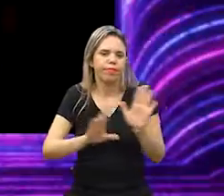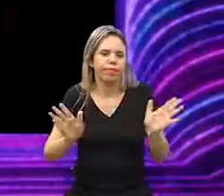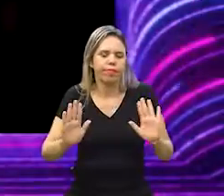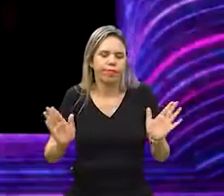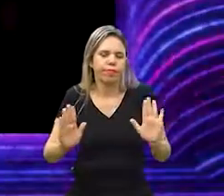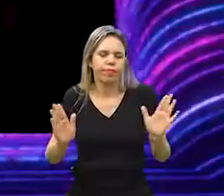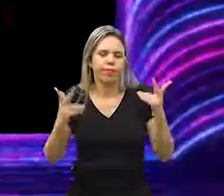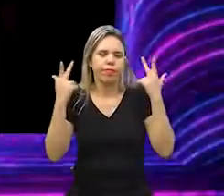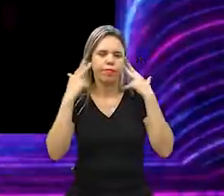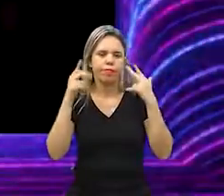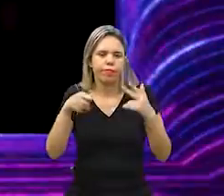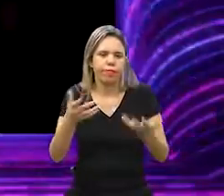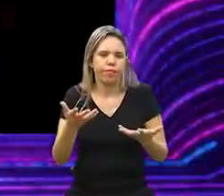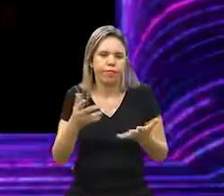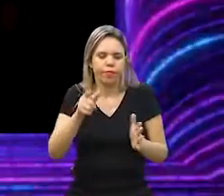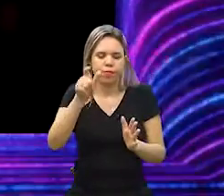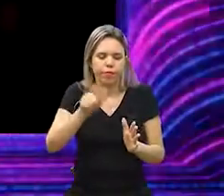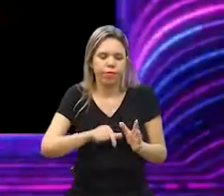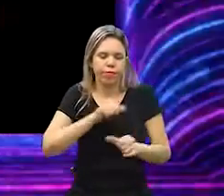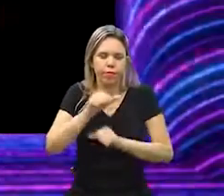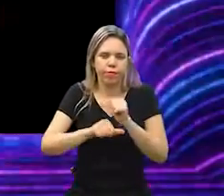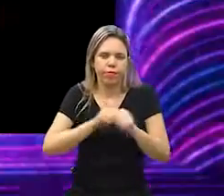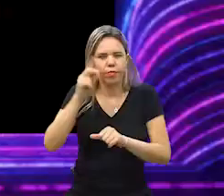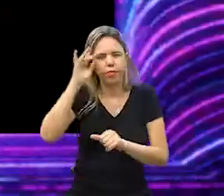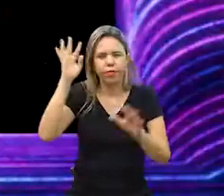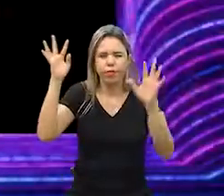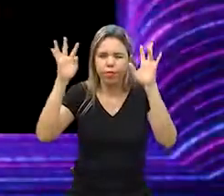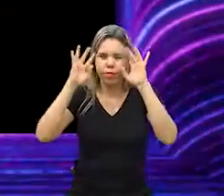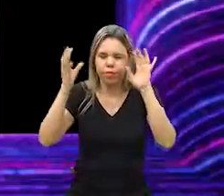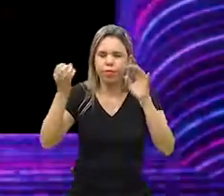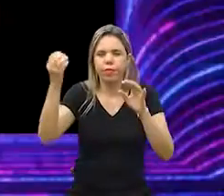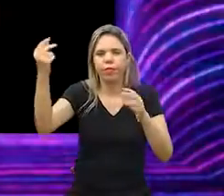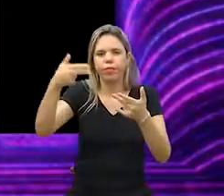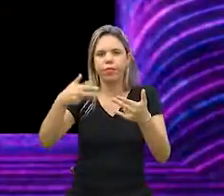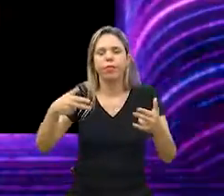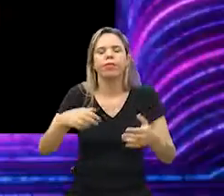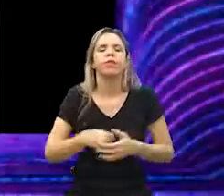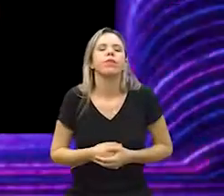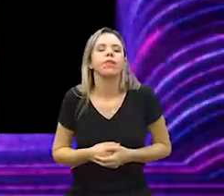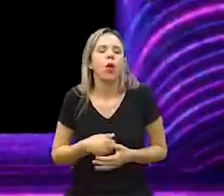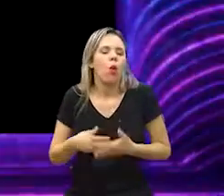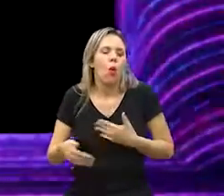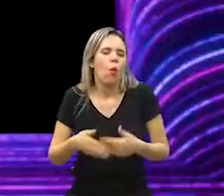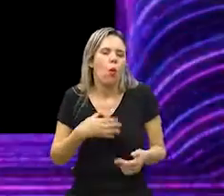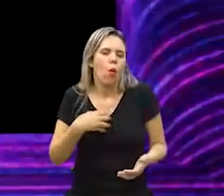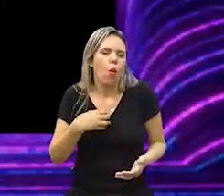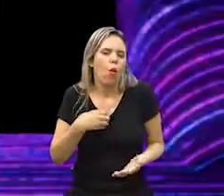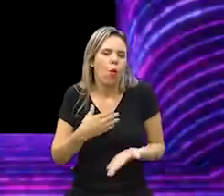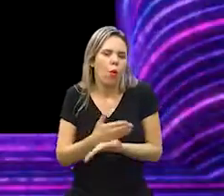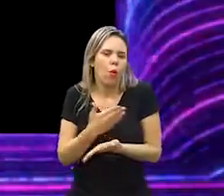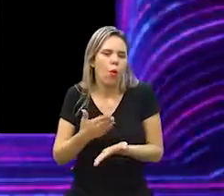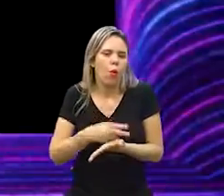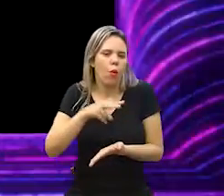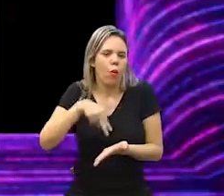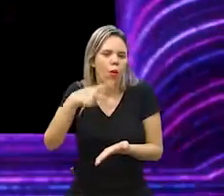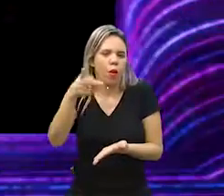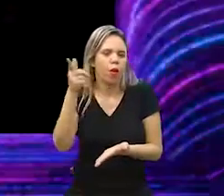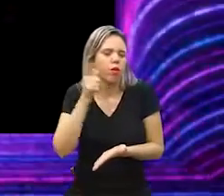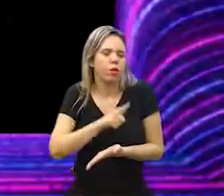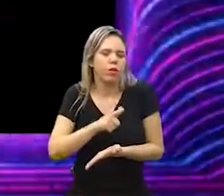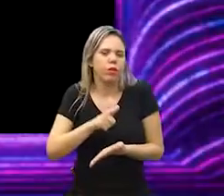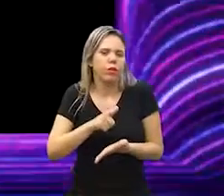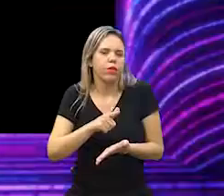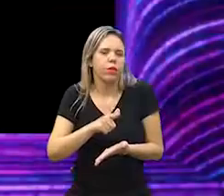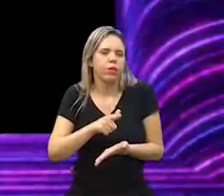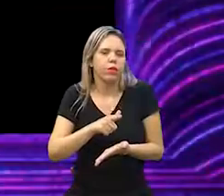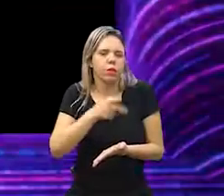literatura popular, você quer que o leitor se transporte para aquele universo, né? Qualquer que seja ele. Então, se eu